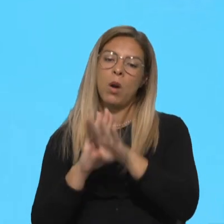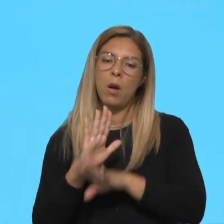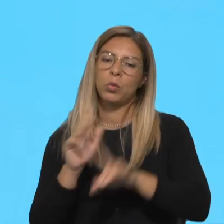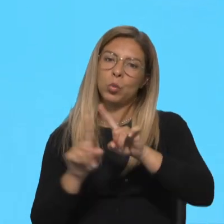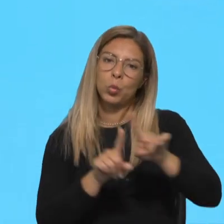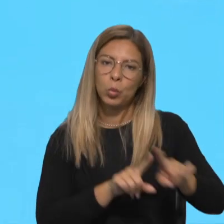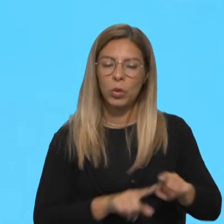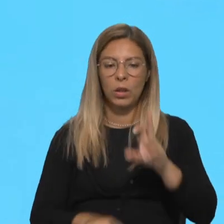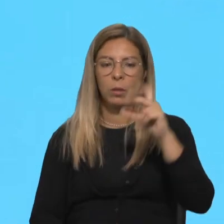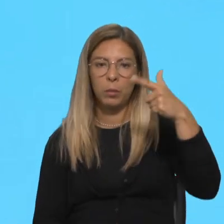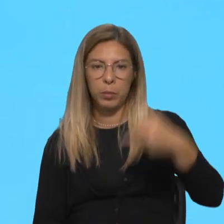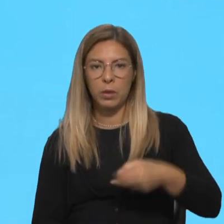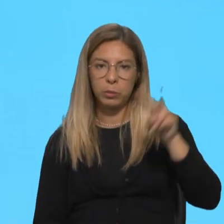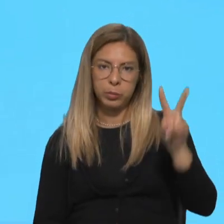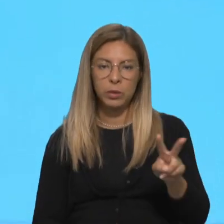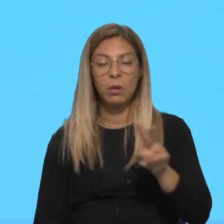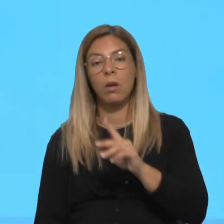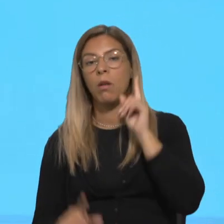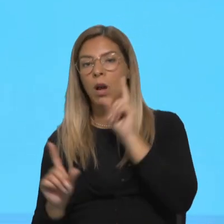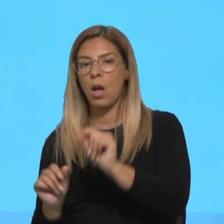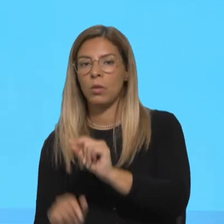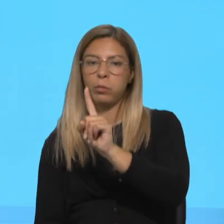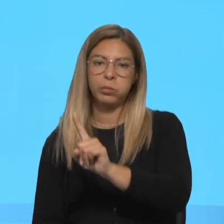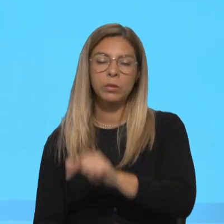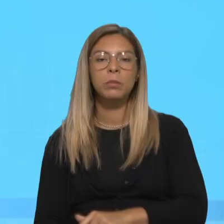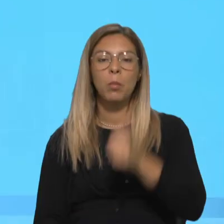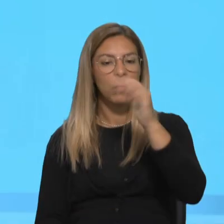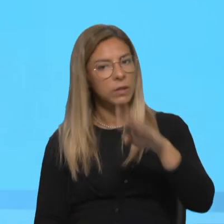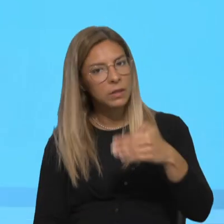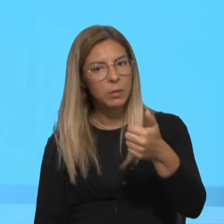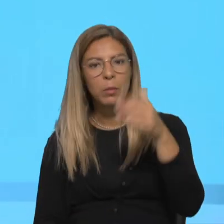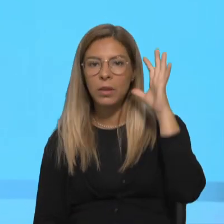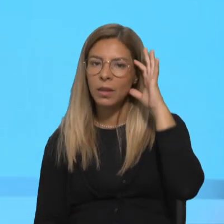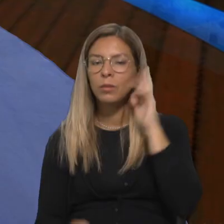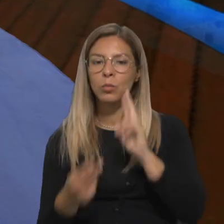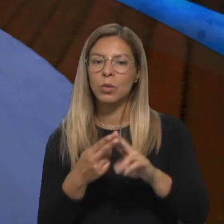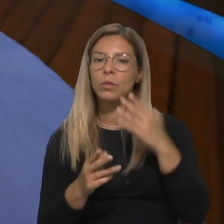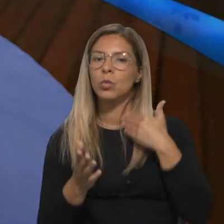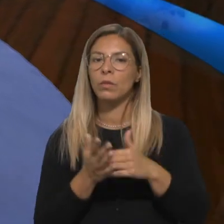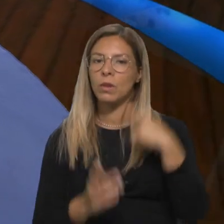RTP2 e também na Antena 1. Votos de uma ótima tarde, bom fim de semana, até à próxima segunda-feira, se Deus quiser.